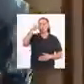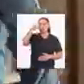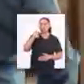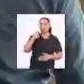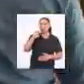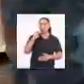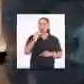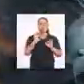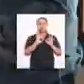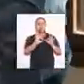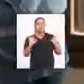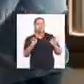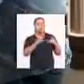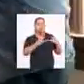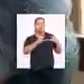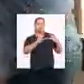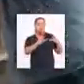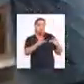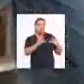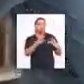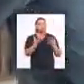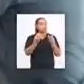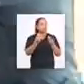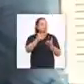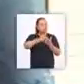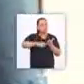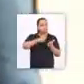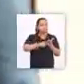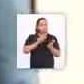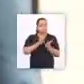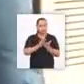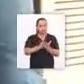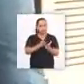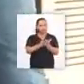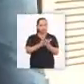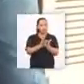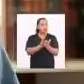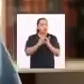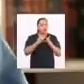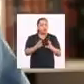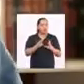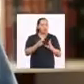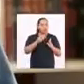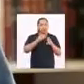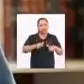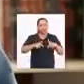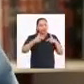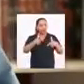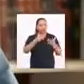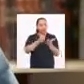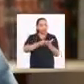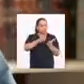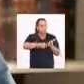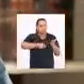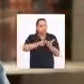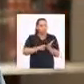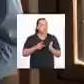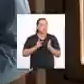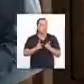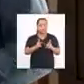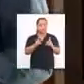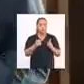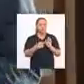eu sou uma pessoa absolutamente simples, humilde, mas sou muito determinado. Sempre fui, né? E sou muito persistente